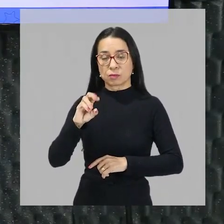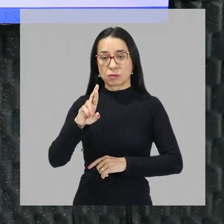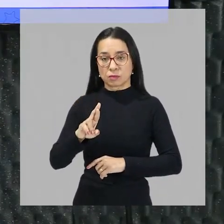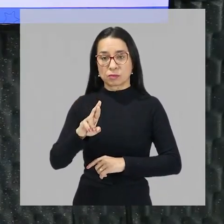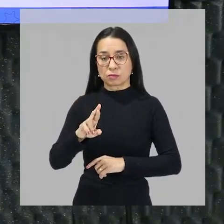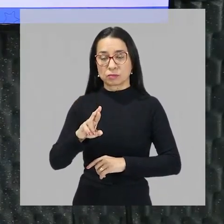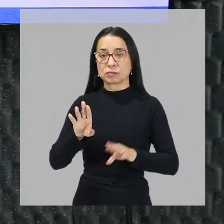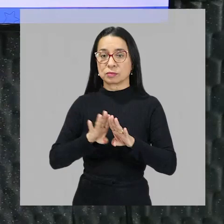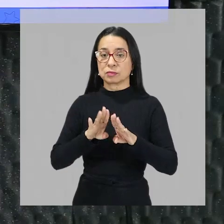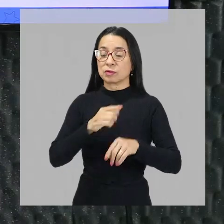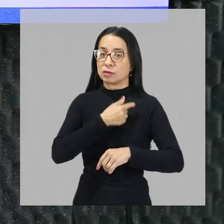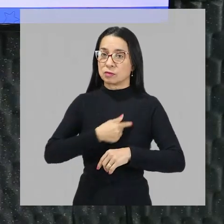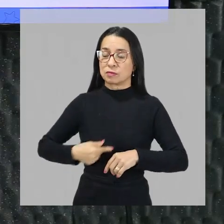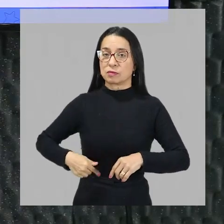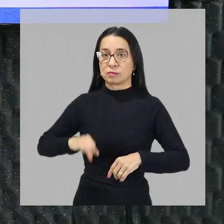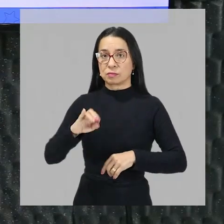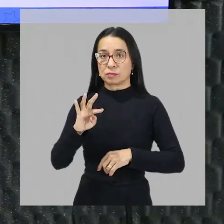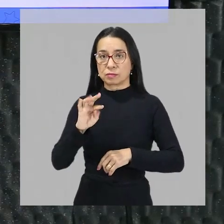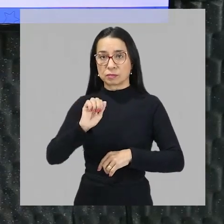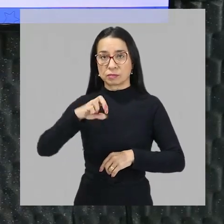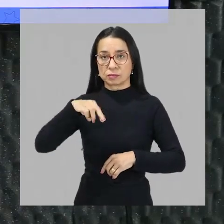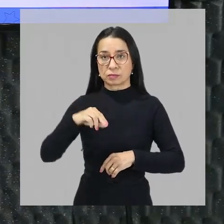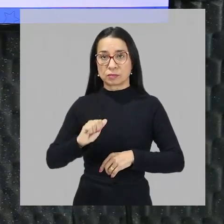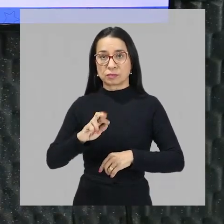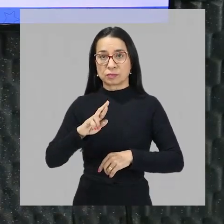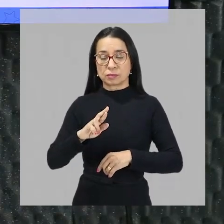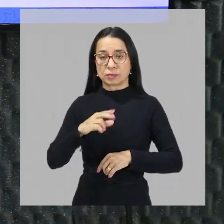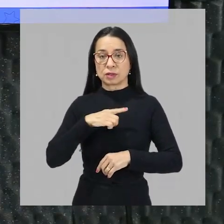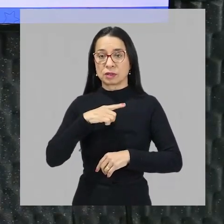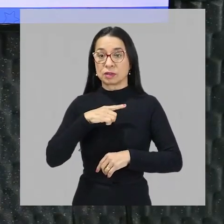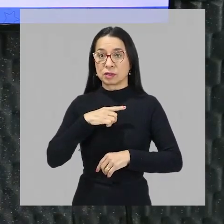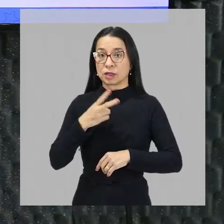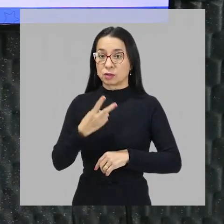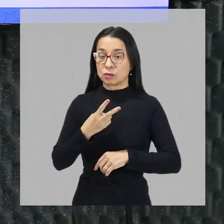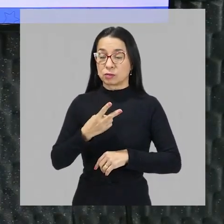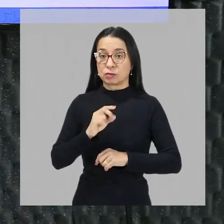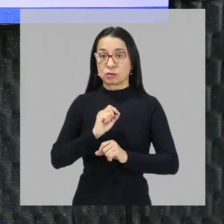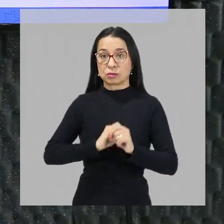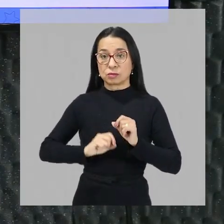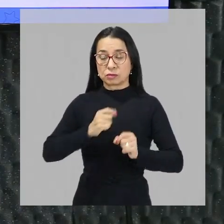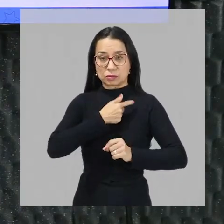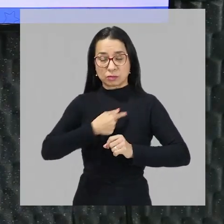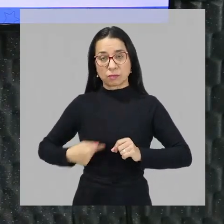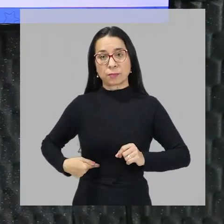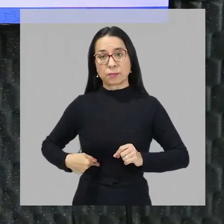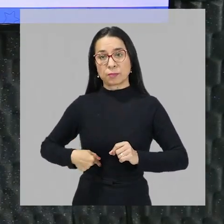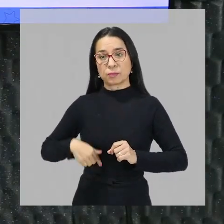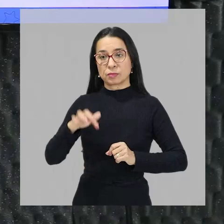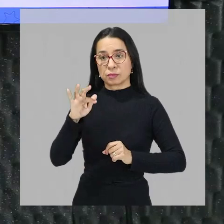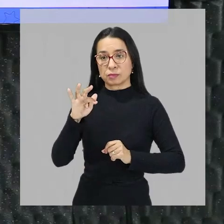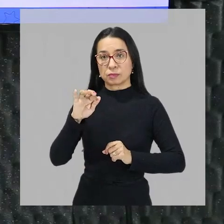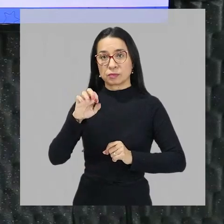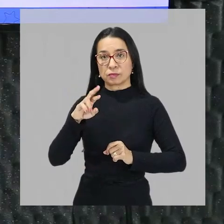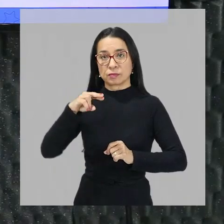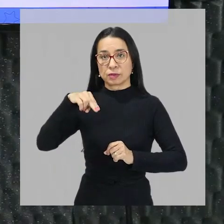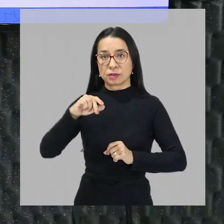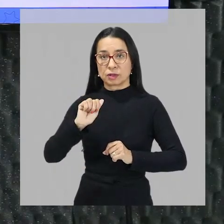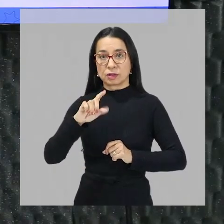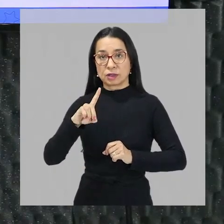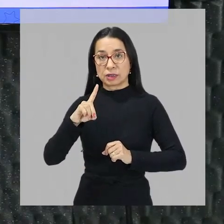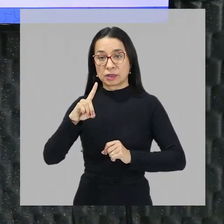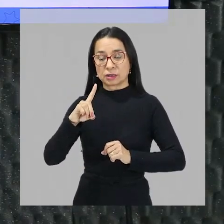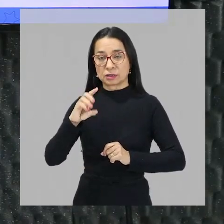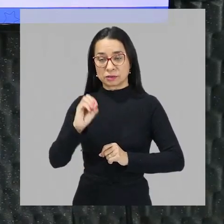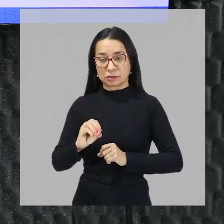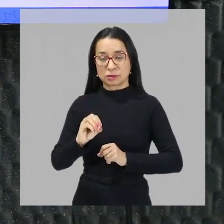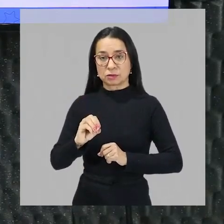temos 2 mandatos de Fernando Henrique Cardoso. Nós teremos 2 mandatos do governo Lula,